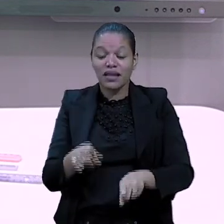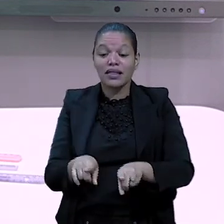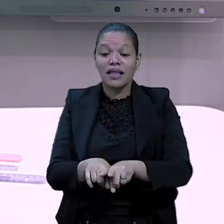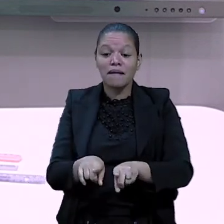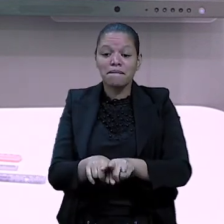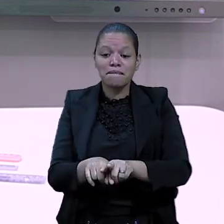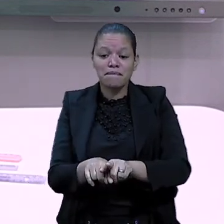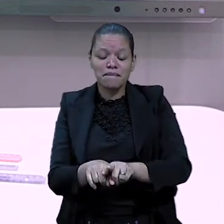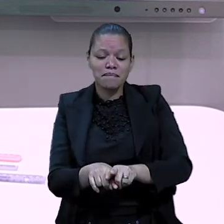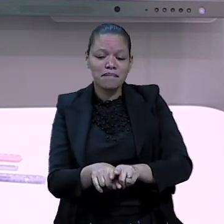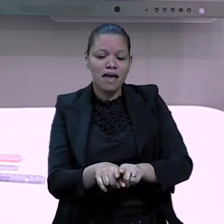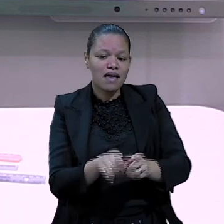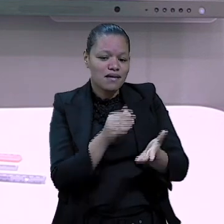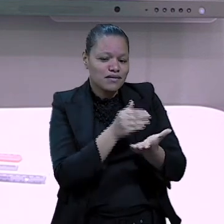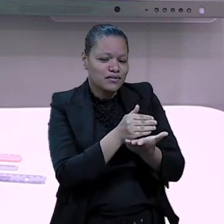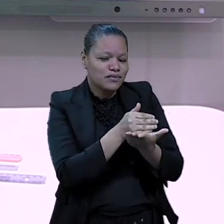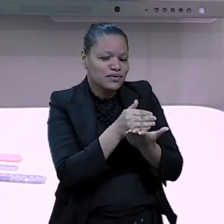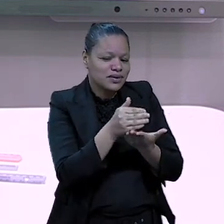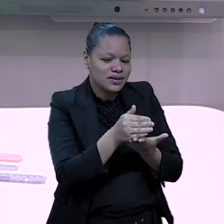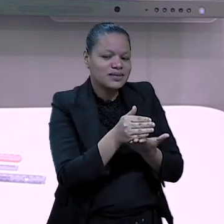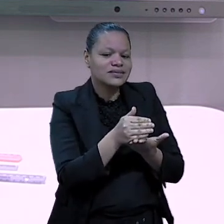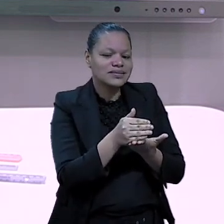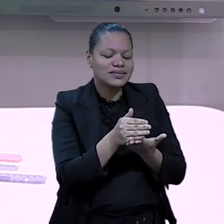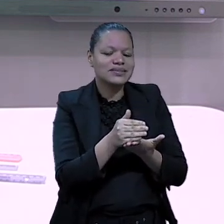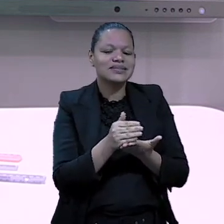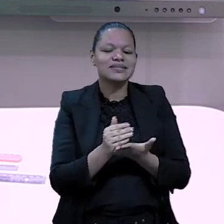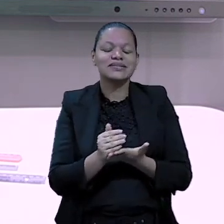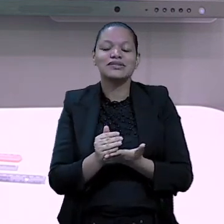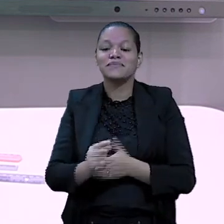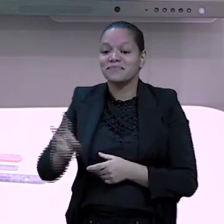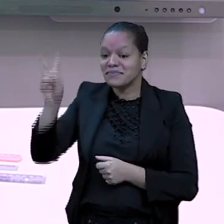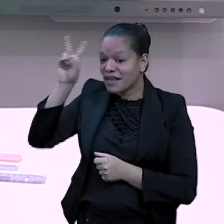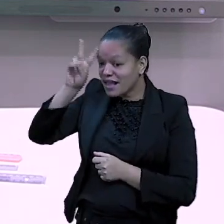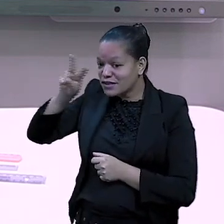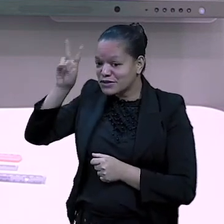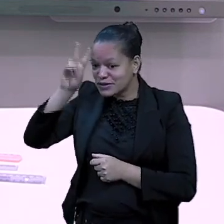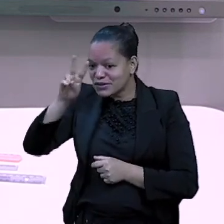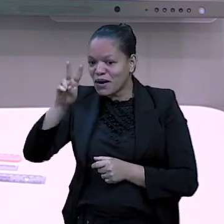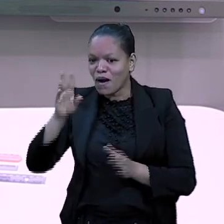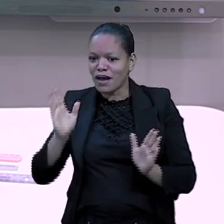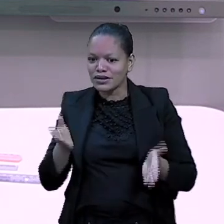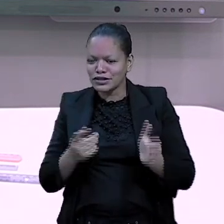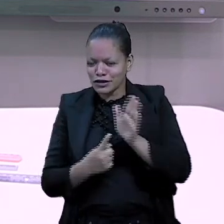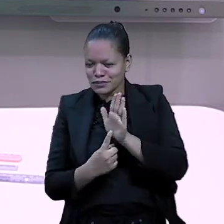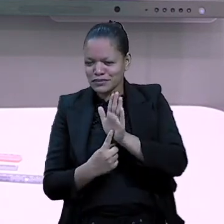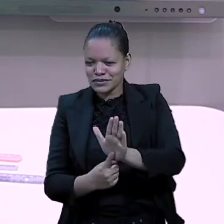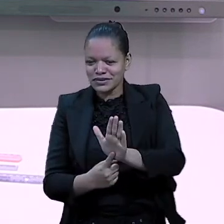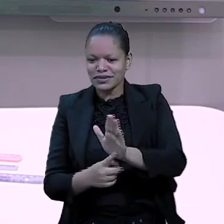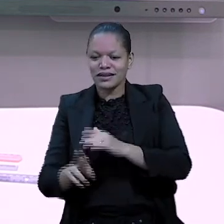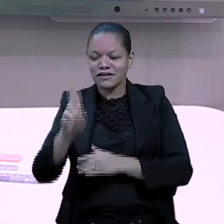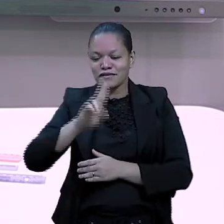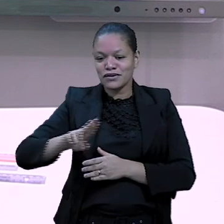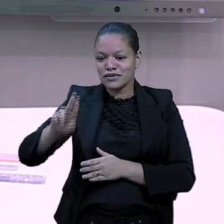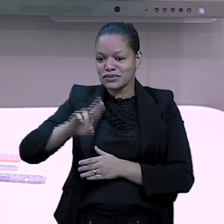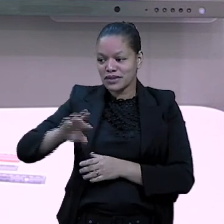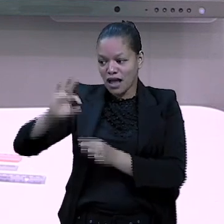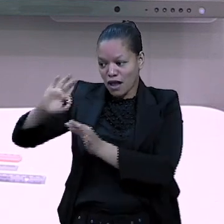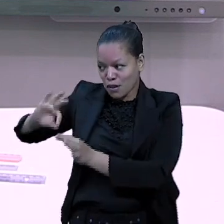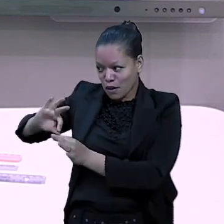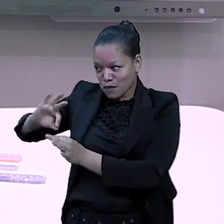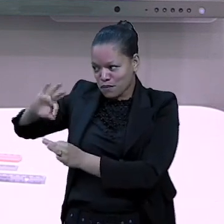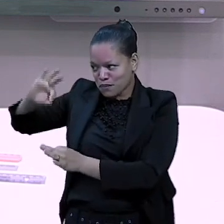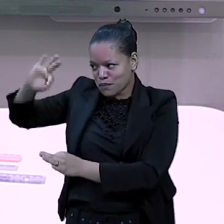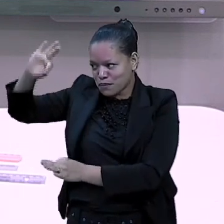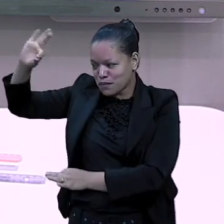e mediu do topo da cabecinha até lá no chão para saber quantos centímetros a criança tinha crescido durante aquele